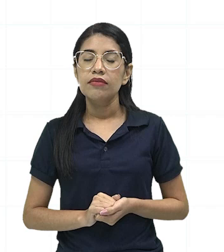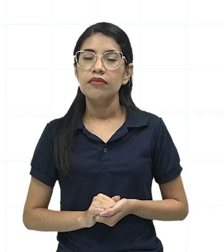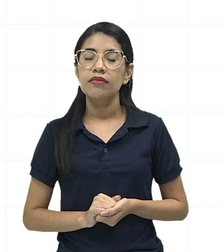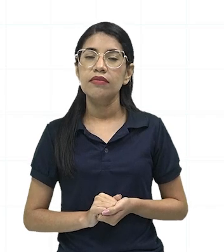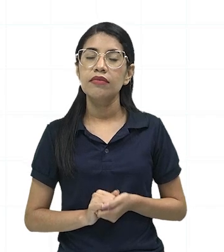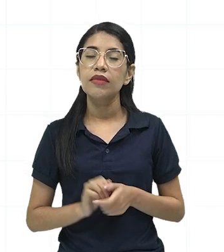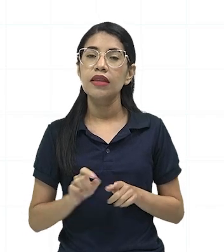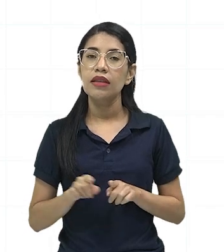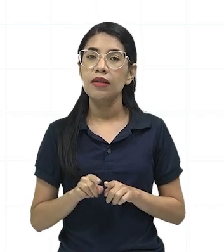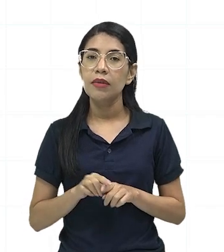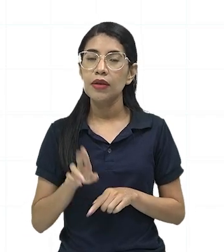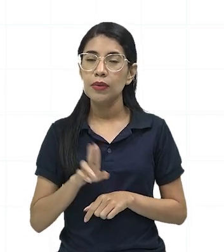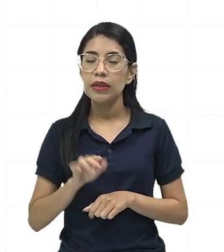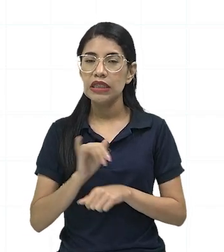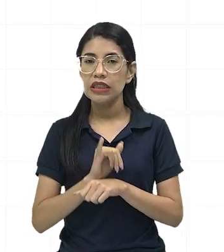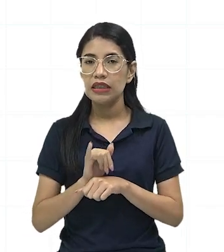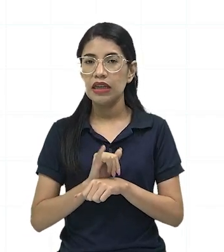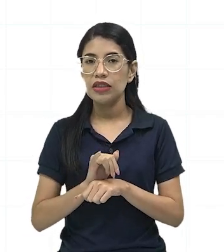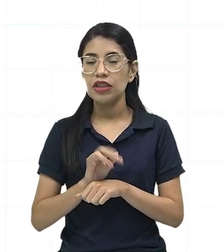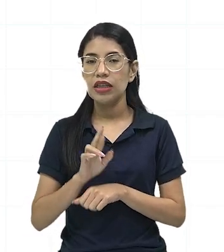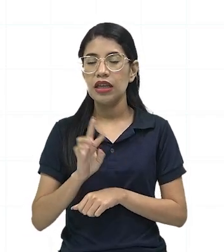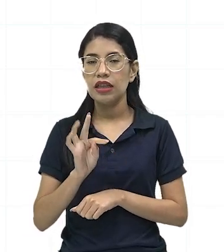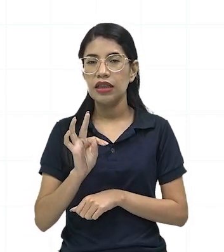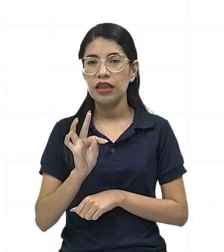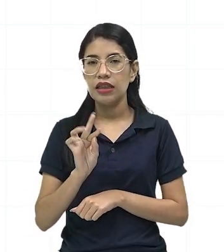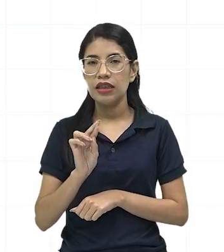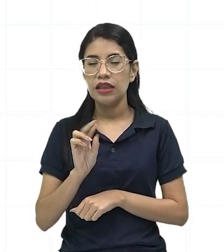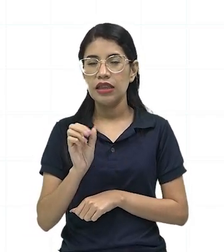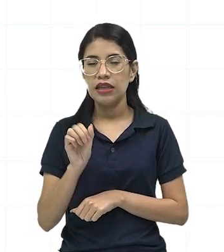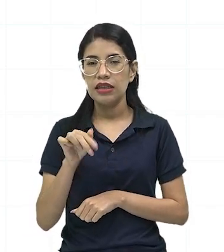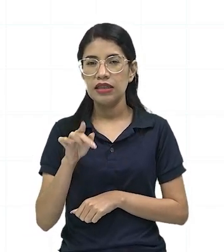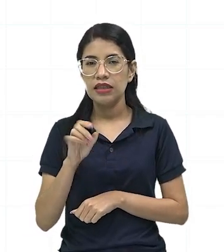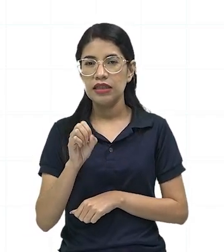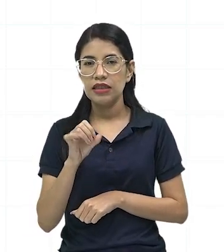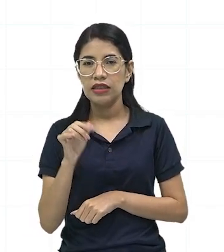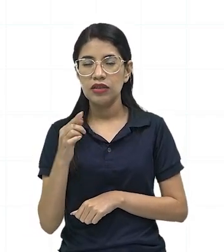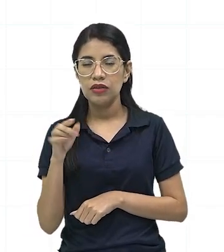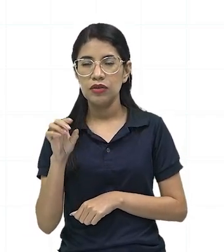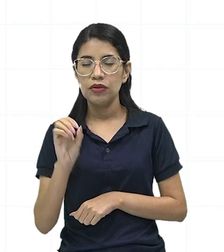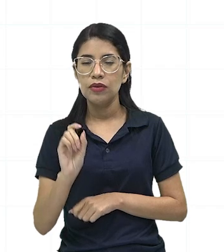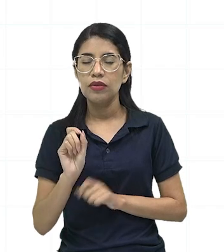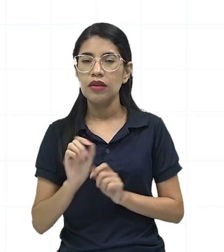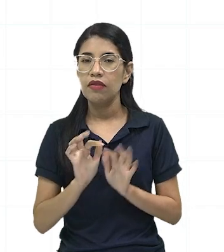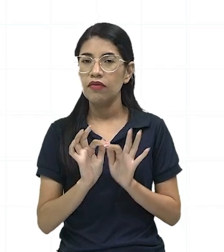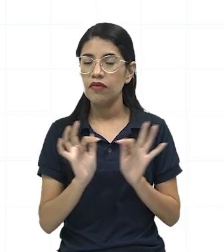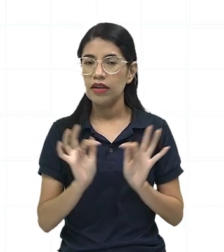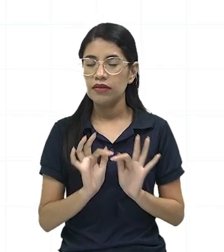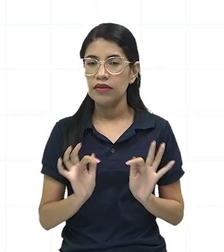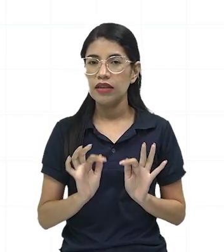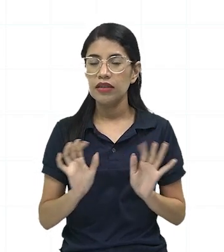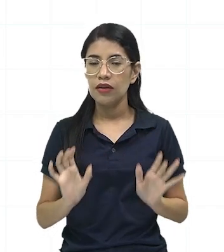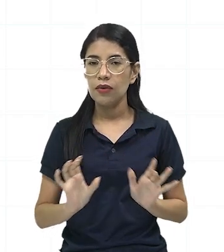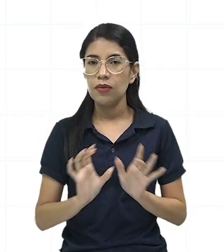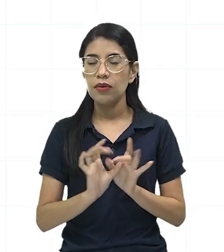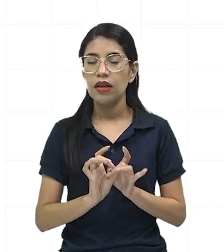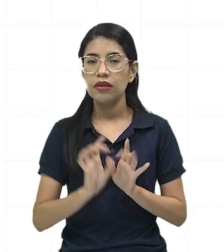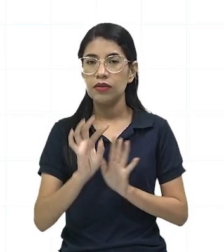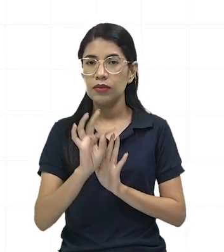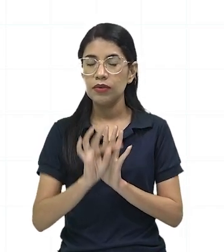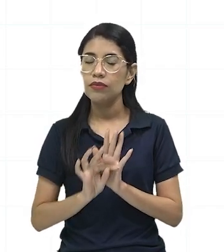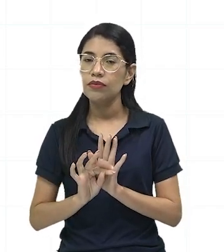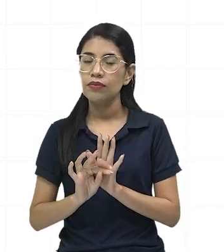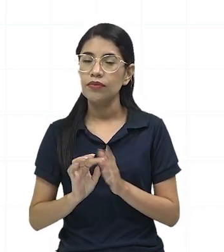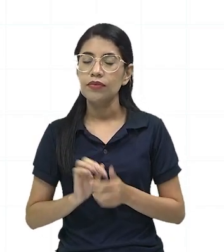Também vou utilizar transições ali, a gente tem setas indo e voltando, né? Que são frases ou palavras que conectam uma parte do texto à